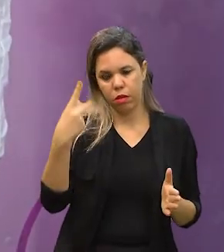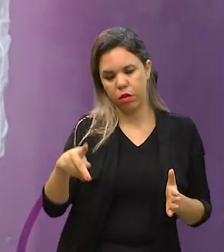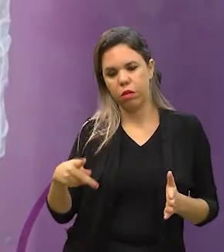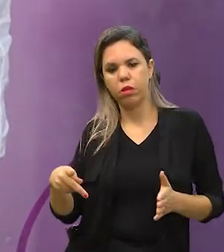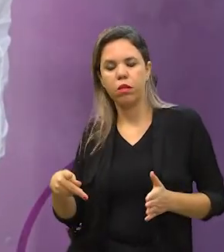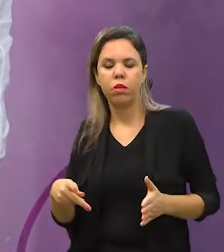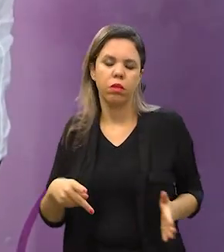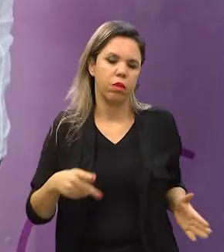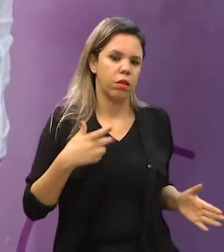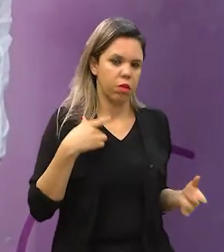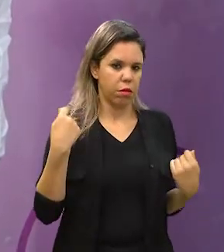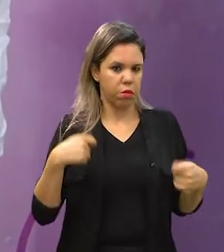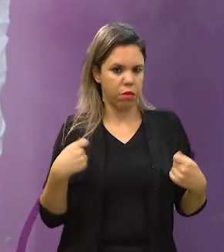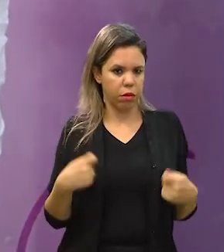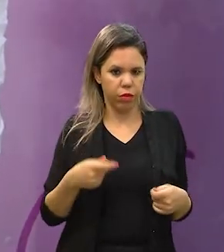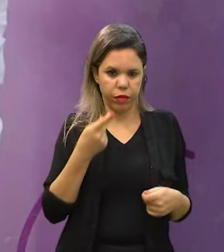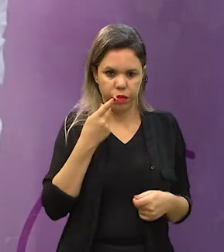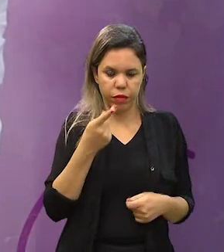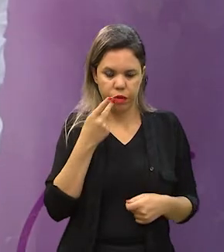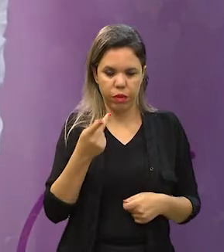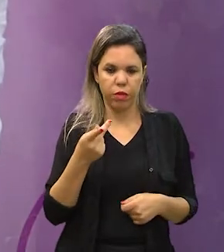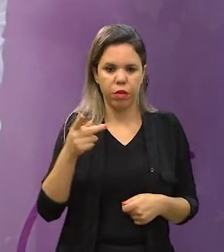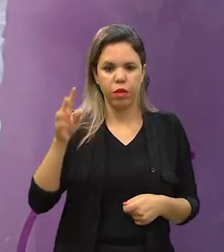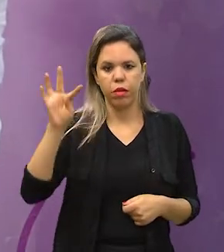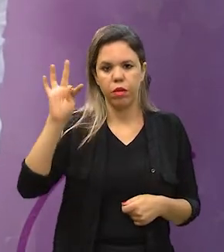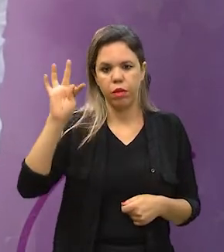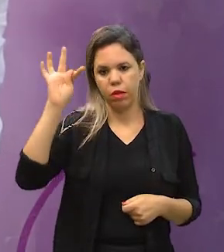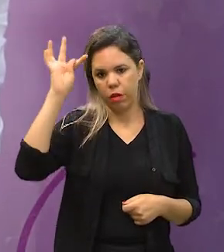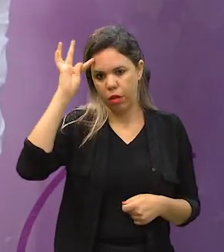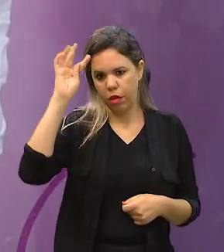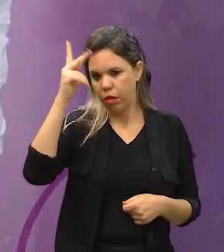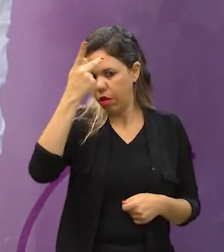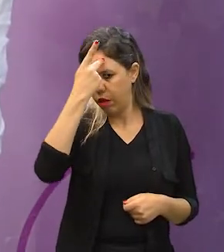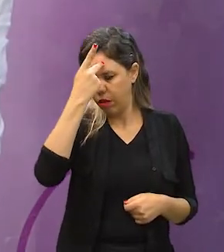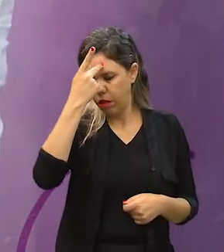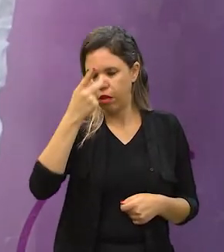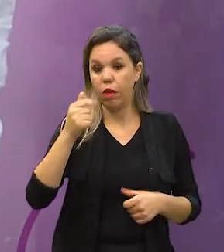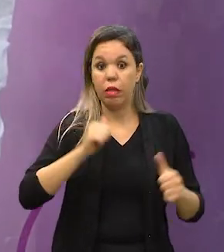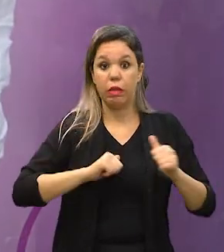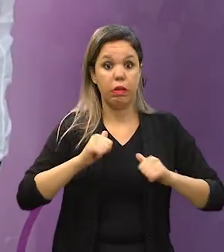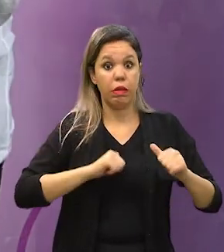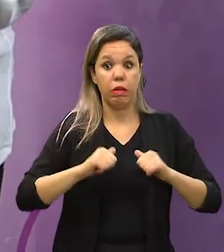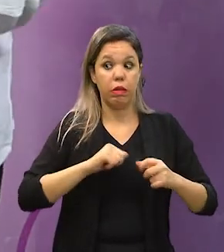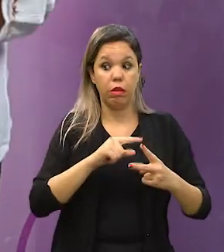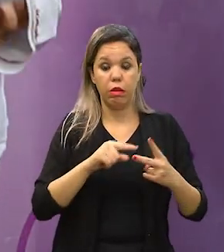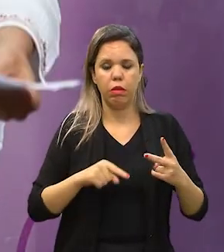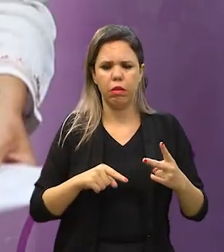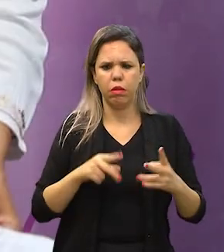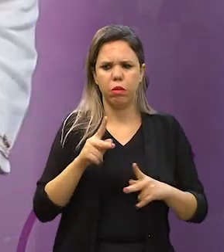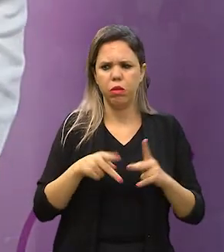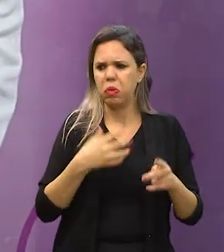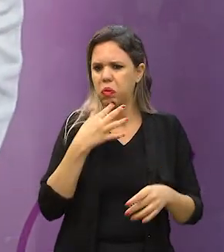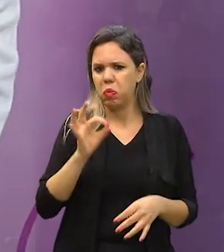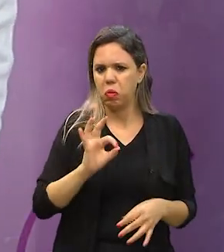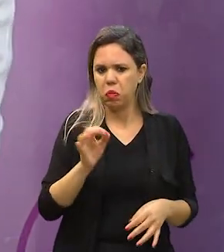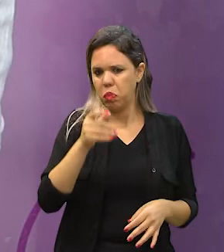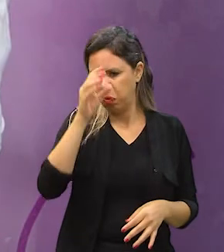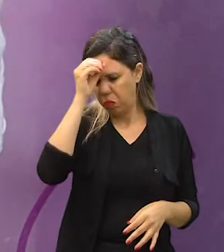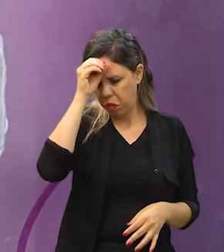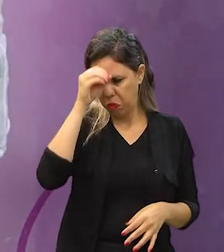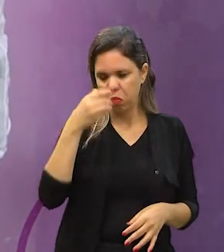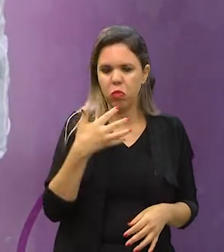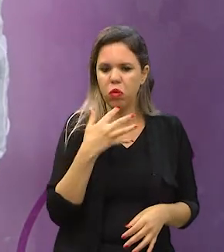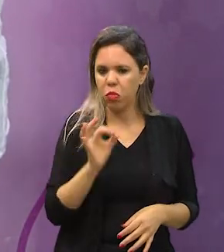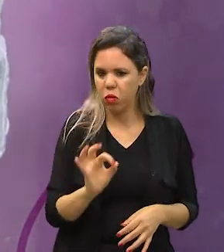experiência, ainda é necessário falar sobre o transtorno de déficit de atenção e hiperatividade? Muita gente ainda desconhece